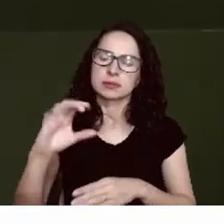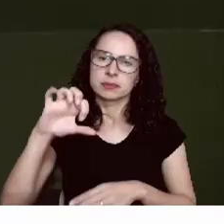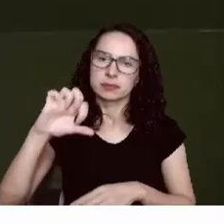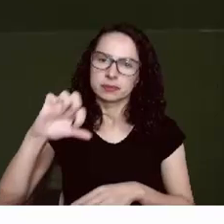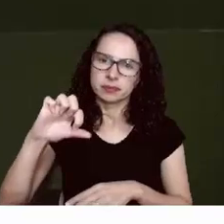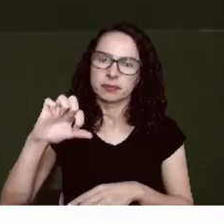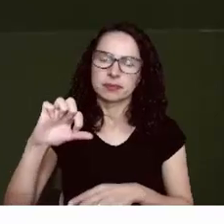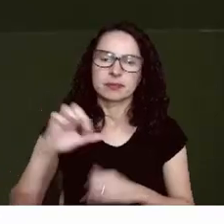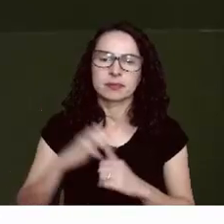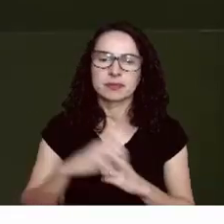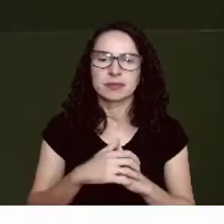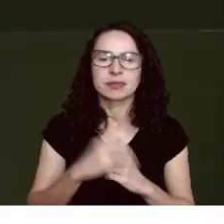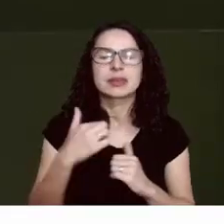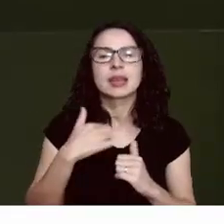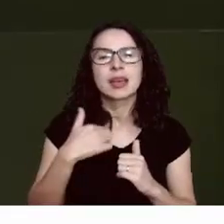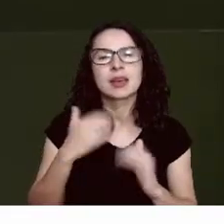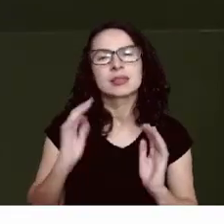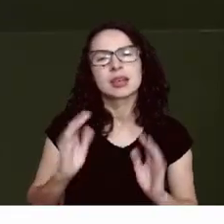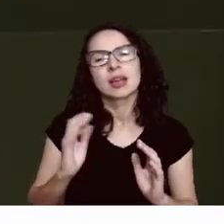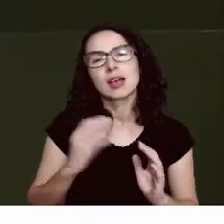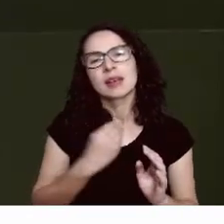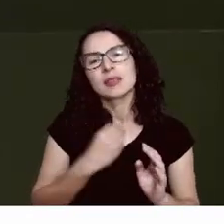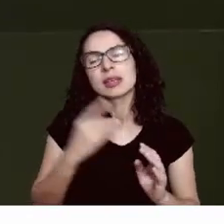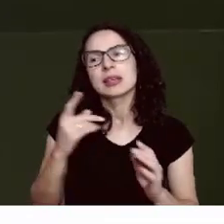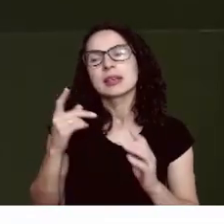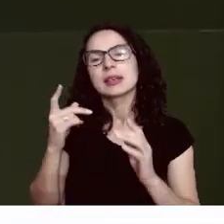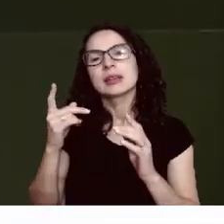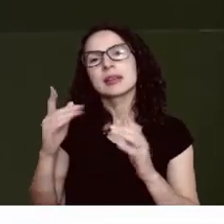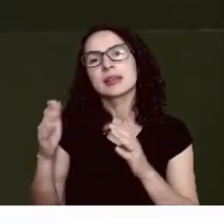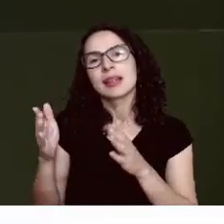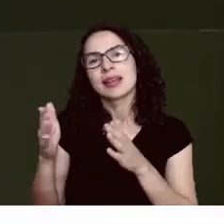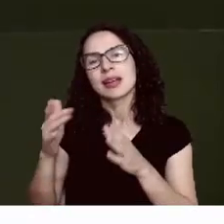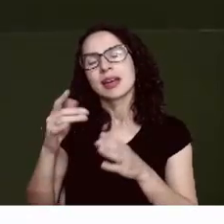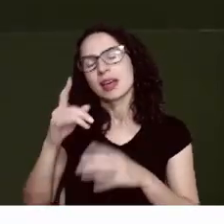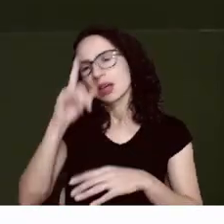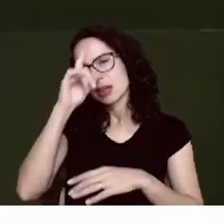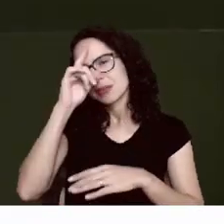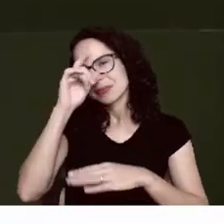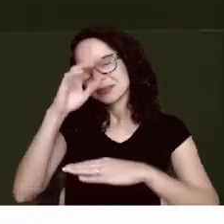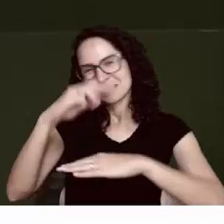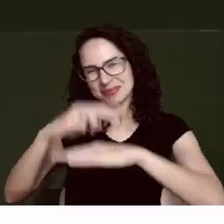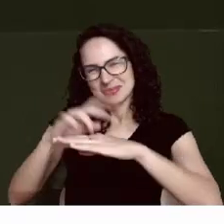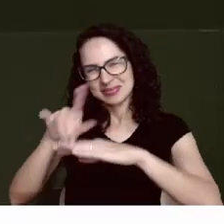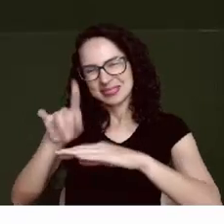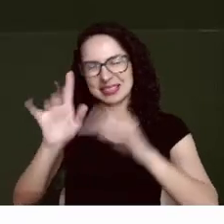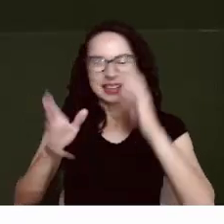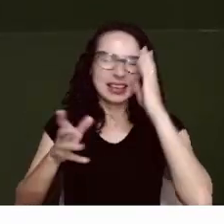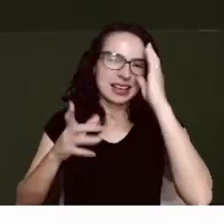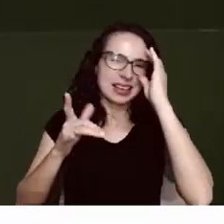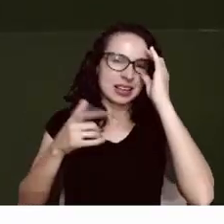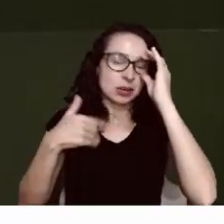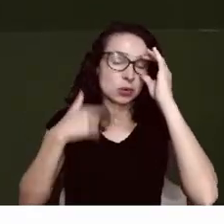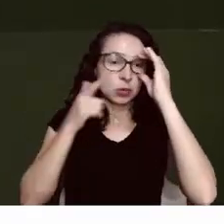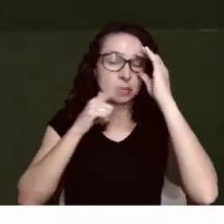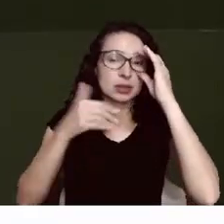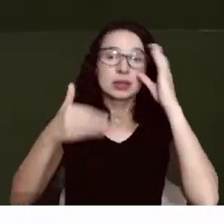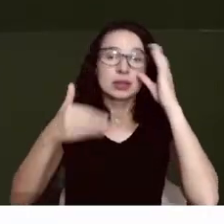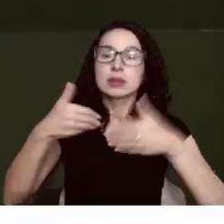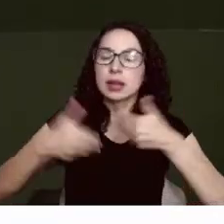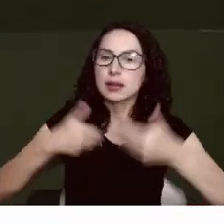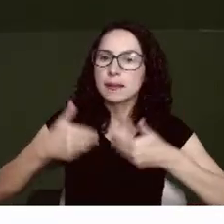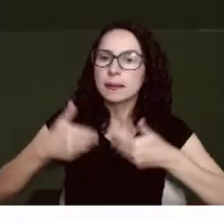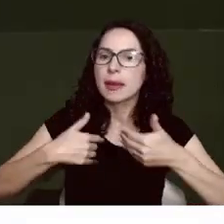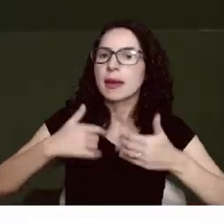eu passei por lá, por essa internação, tive a oportunidade de fazer o tratamento, de melhorar e de hoje estar